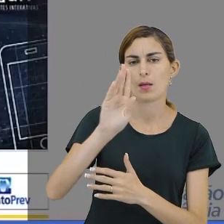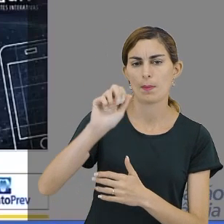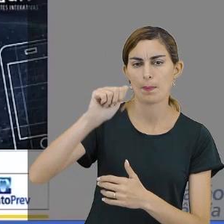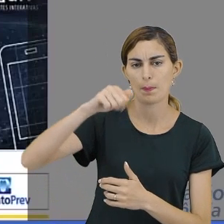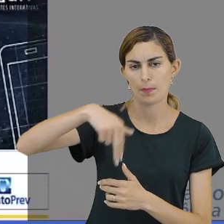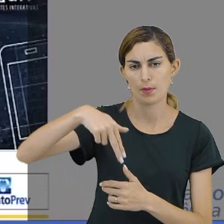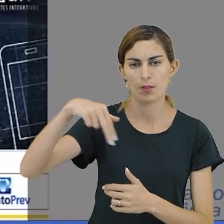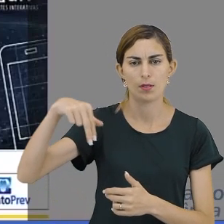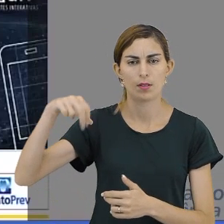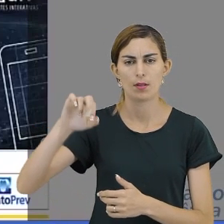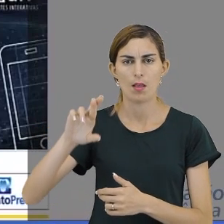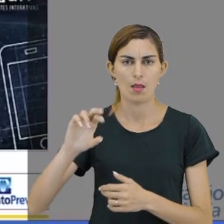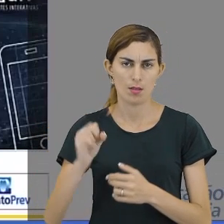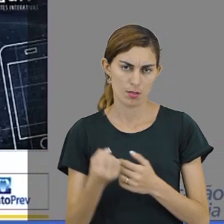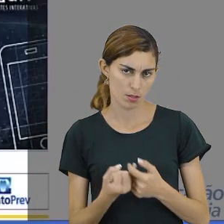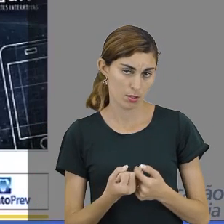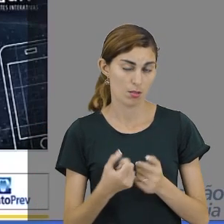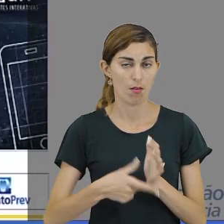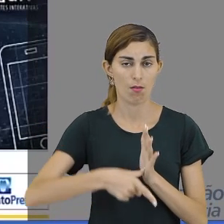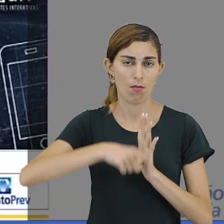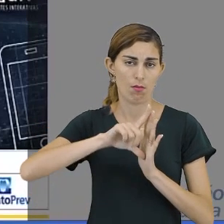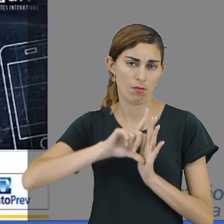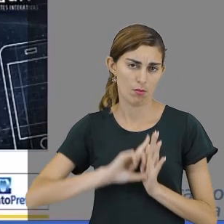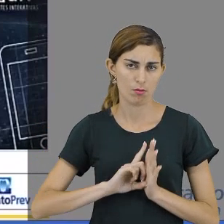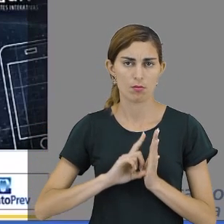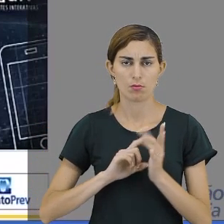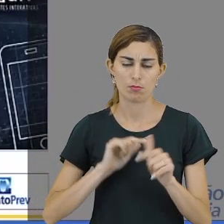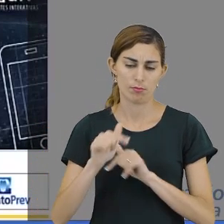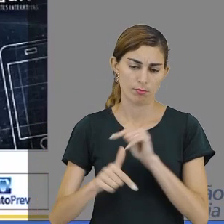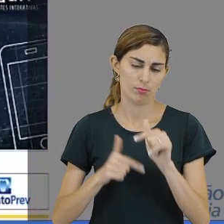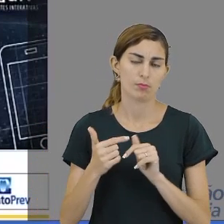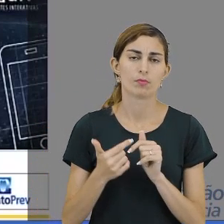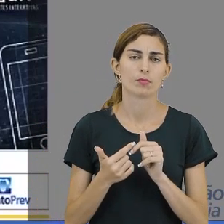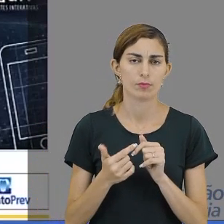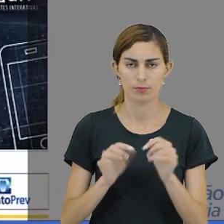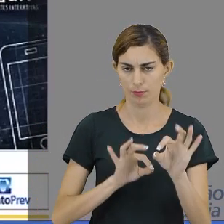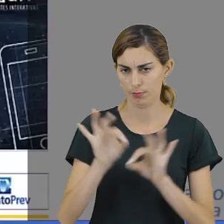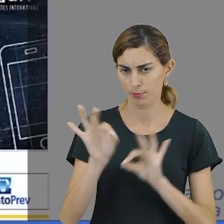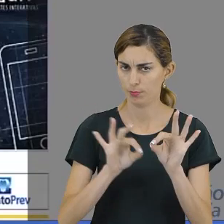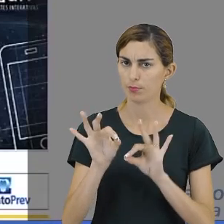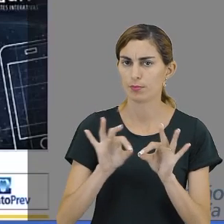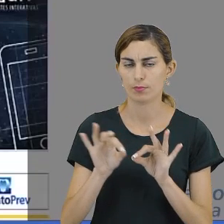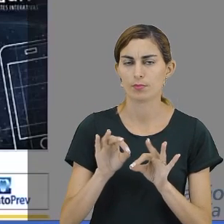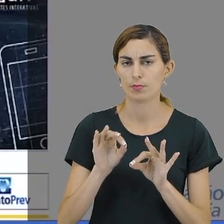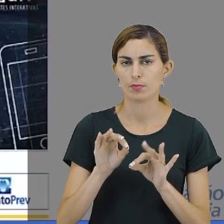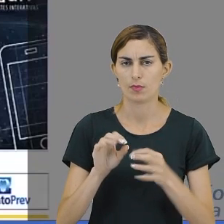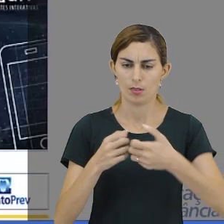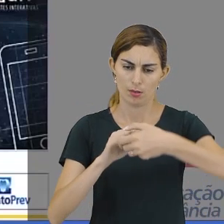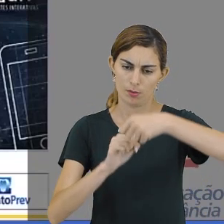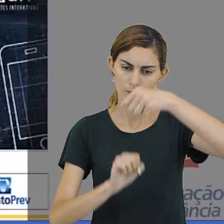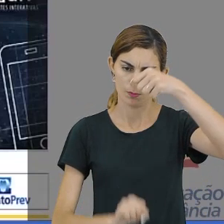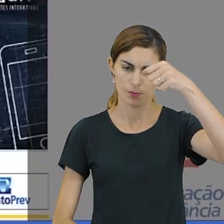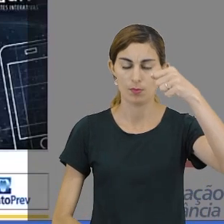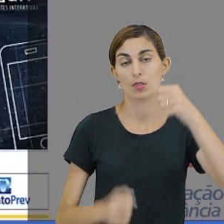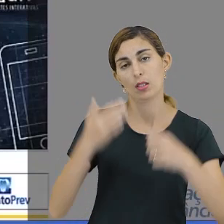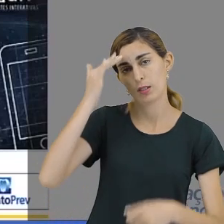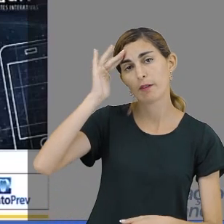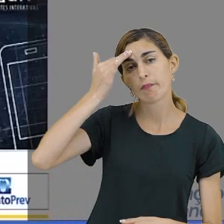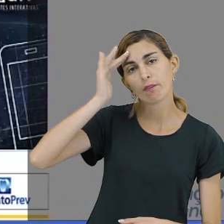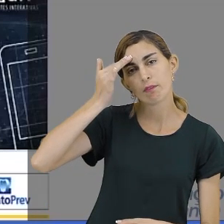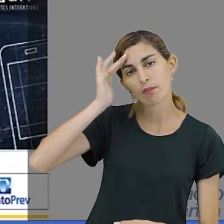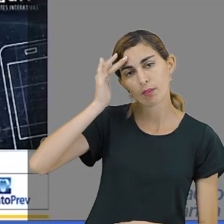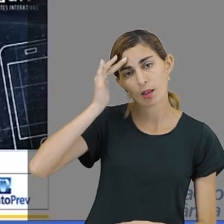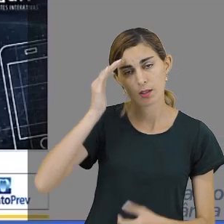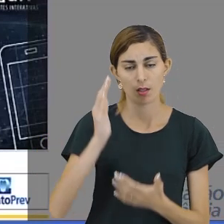nosso banner para a web. Antes de começar a trabalhar necessariamente com o nosso banner, é importante entender, por